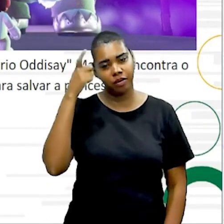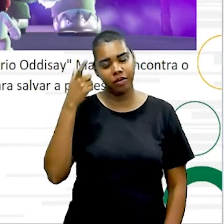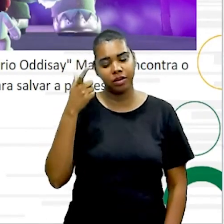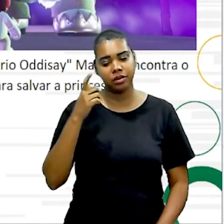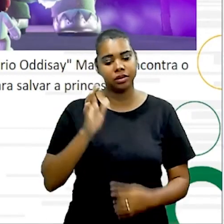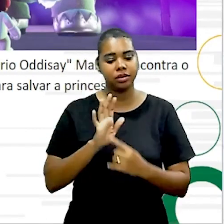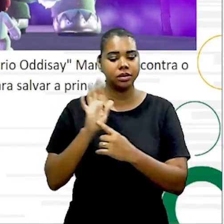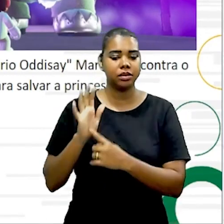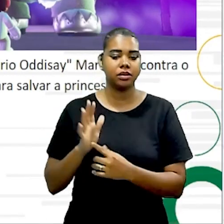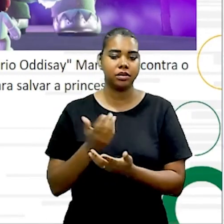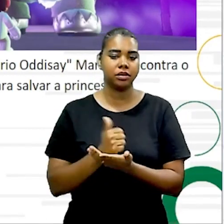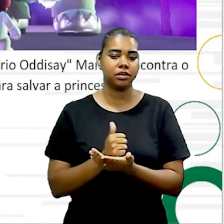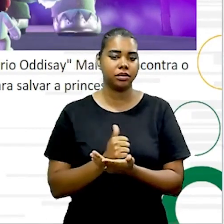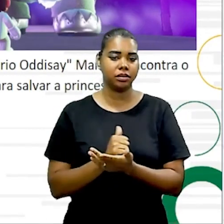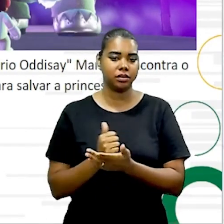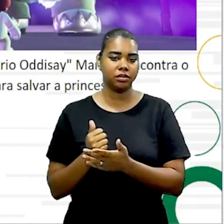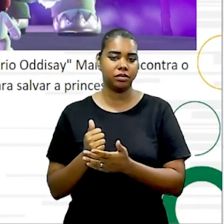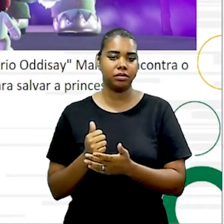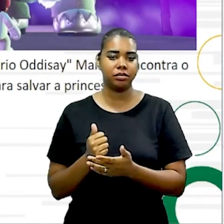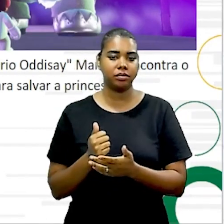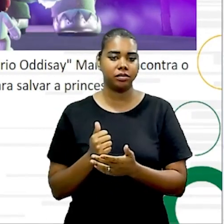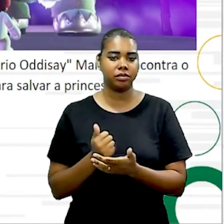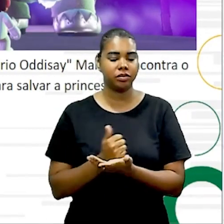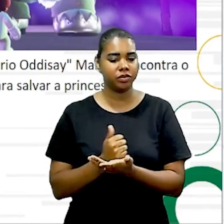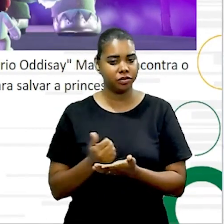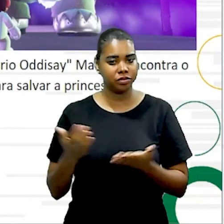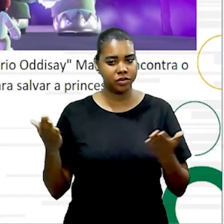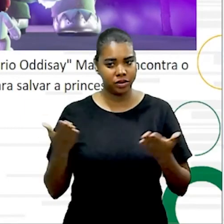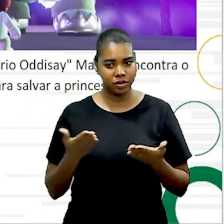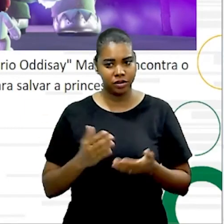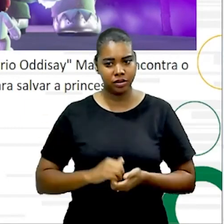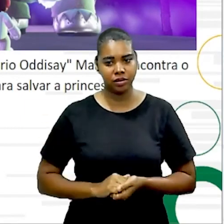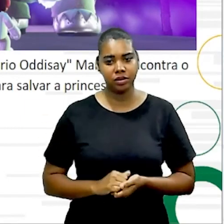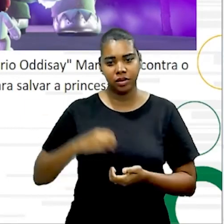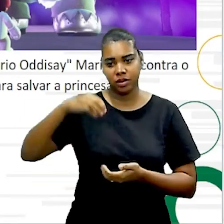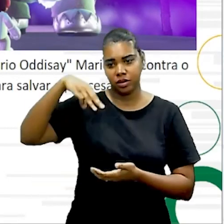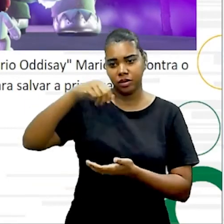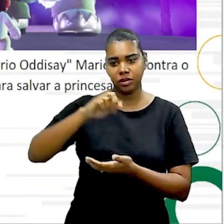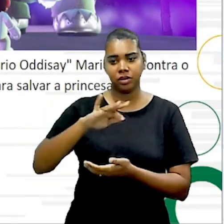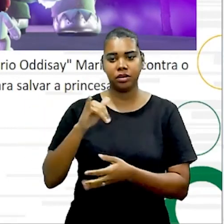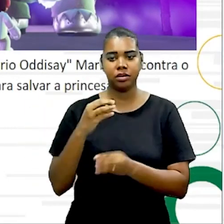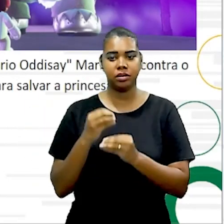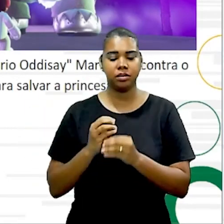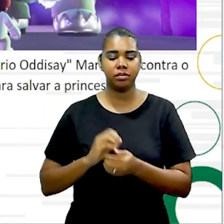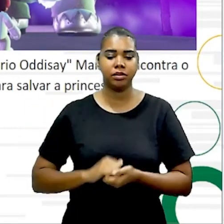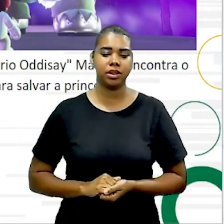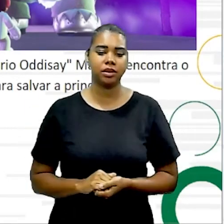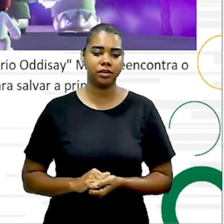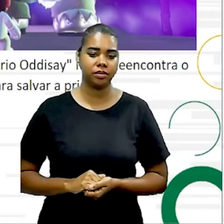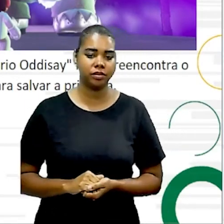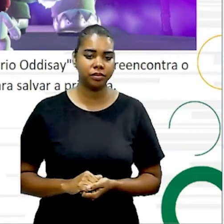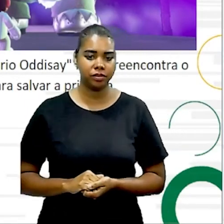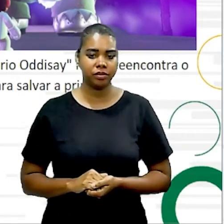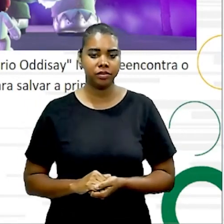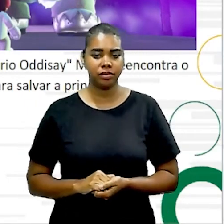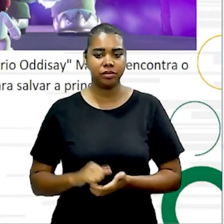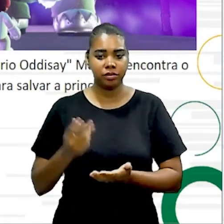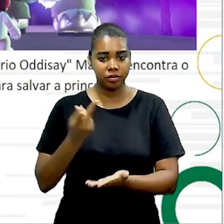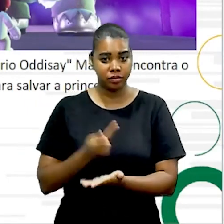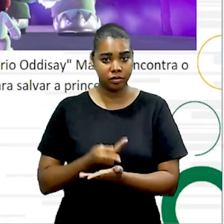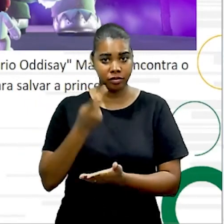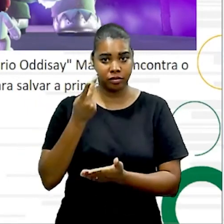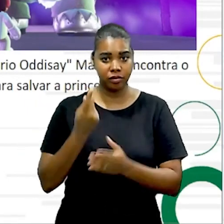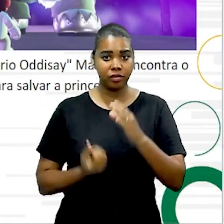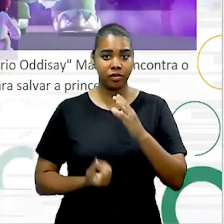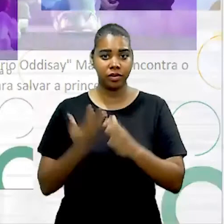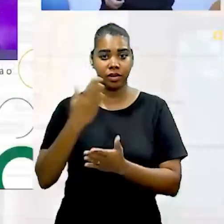do mundo dos games, que é o Bowser, mas eu botei num jogo mais recente do Super Mario. Que é o momento que, às vezes, o inimigo aparece